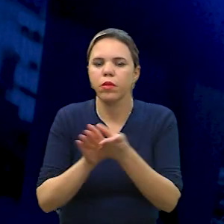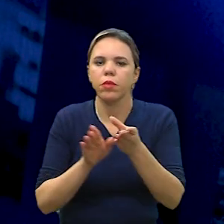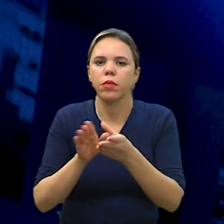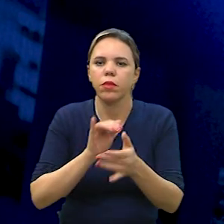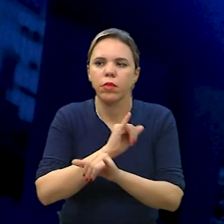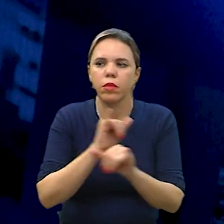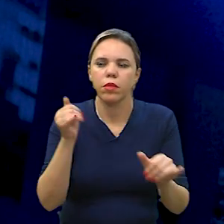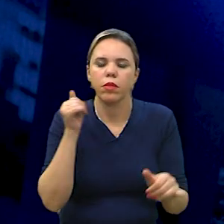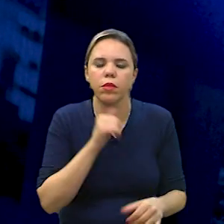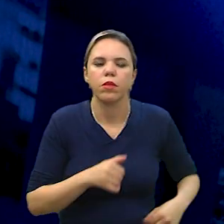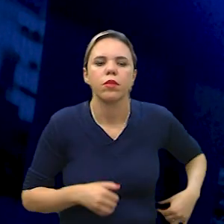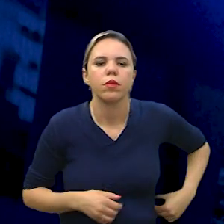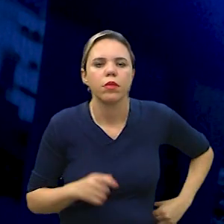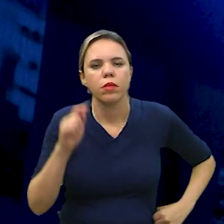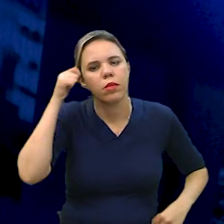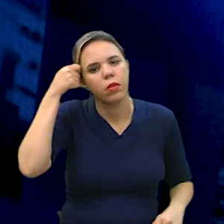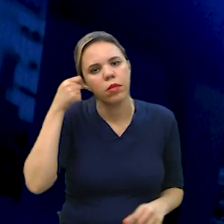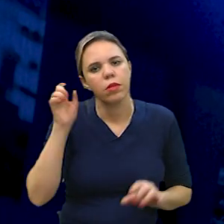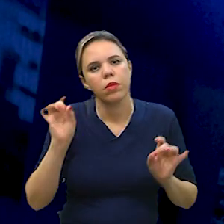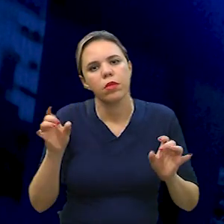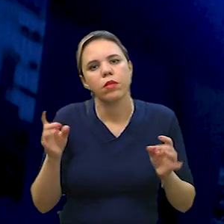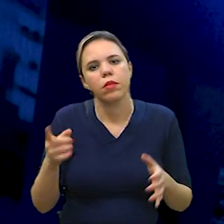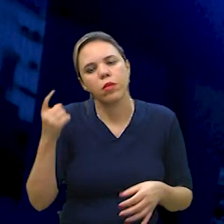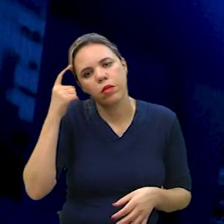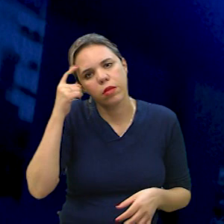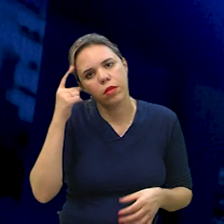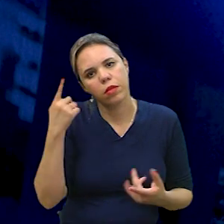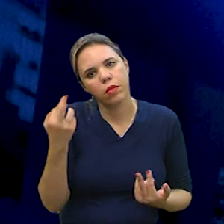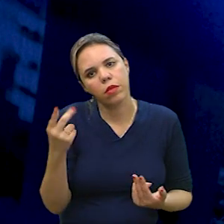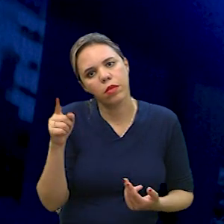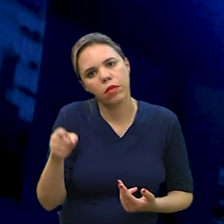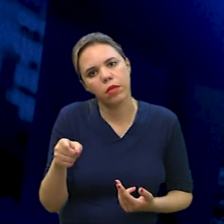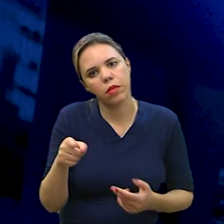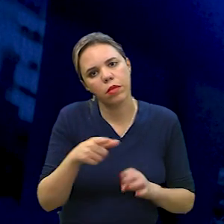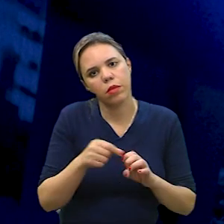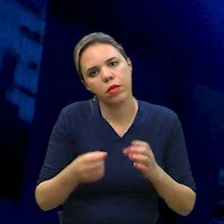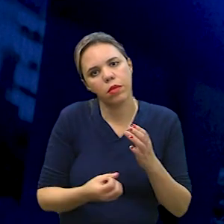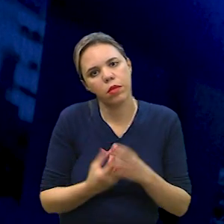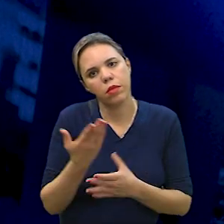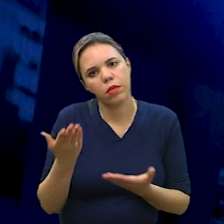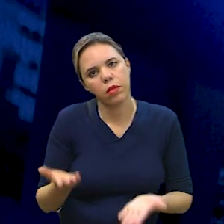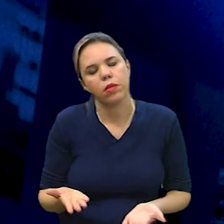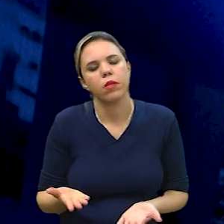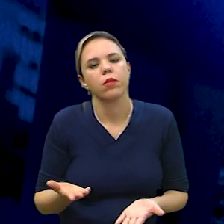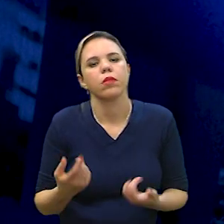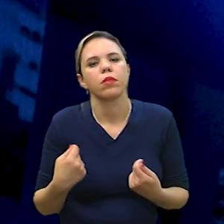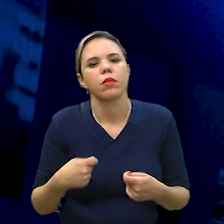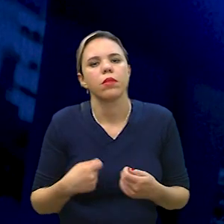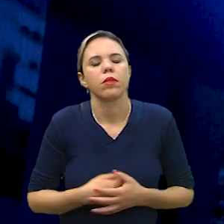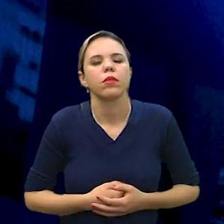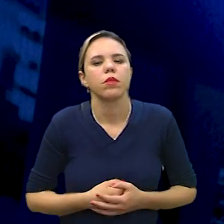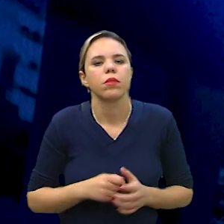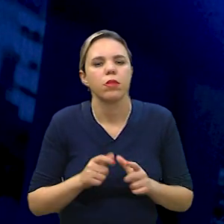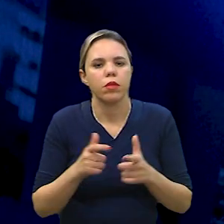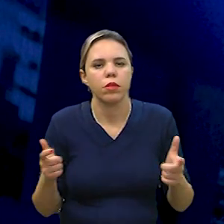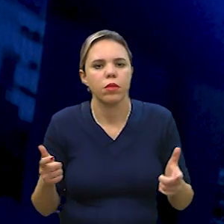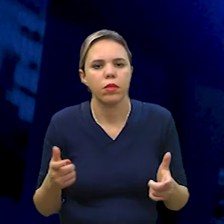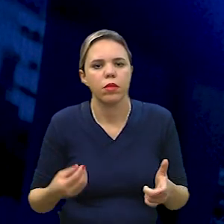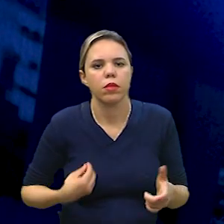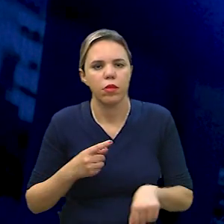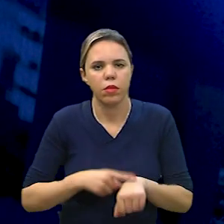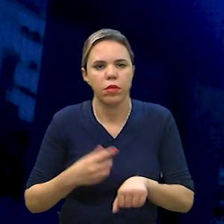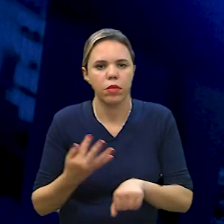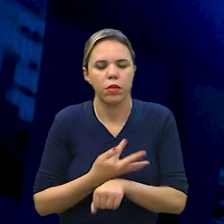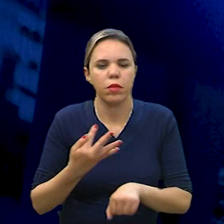outras mulheres, negras em especial, que pensam em empreender por necessidade, a maioria, a gente está